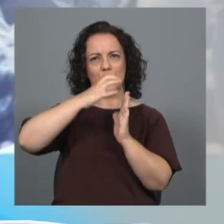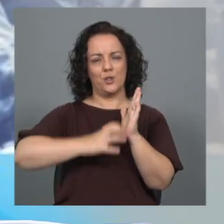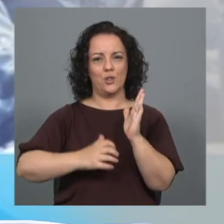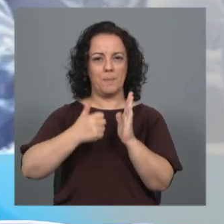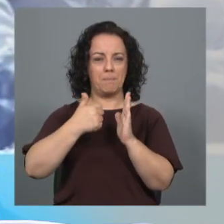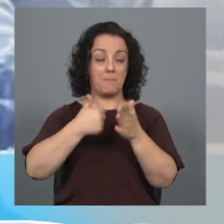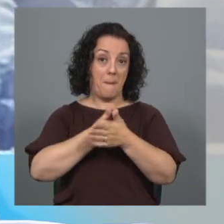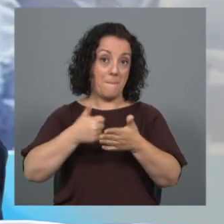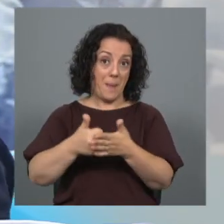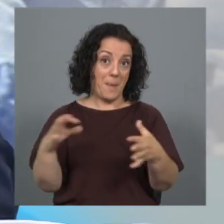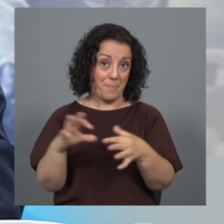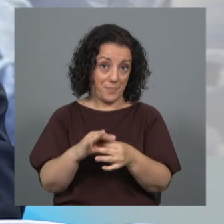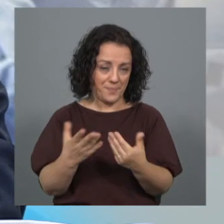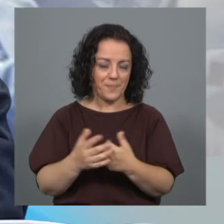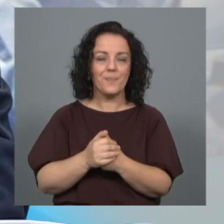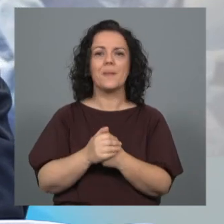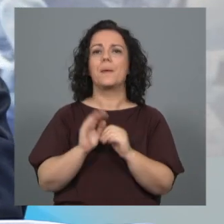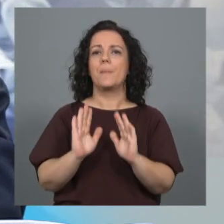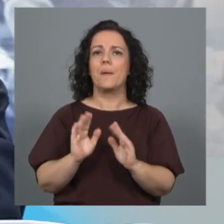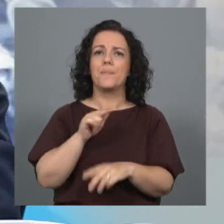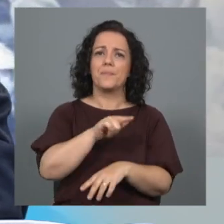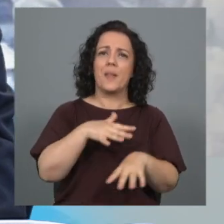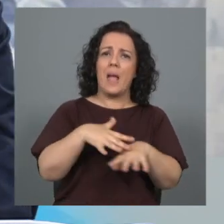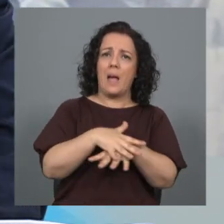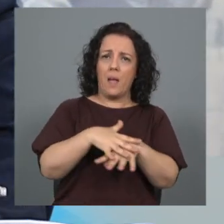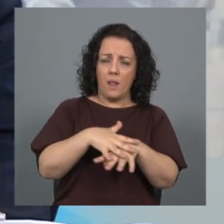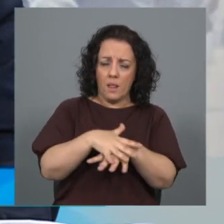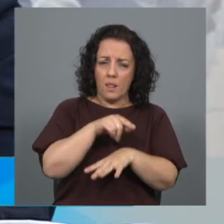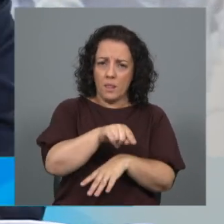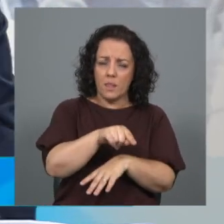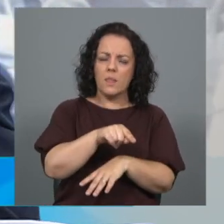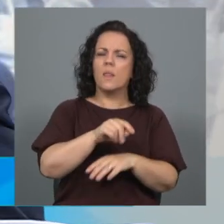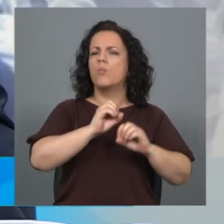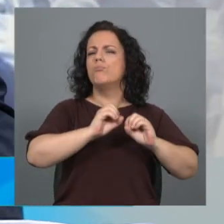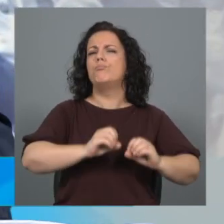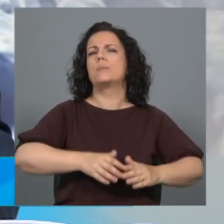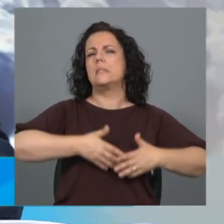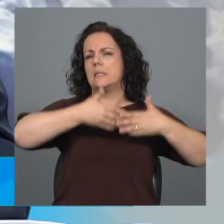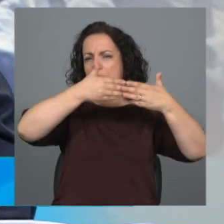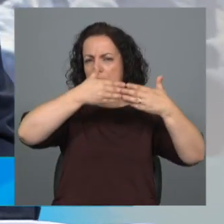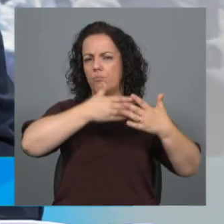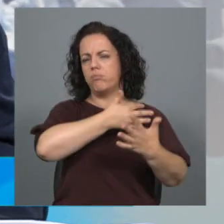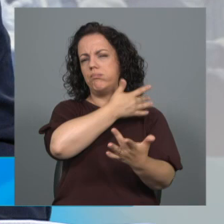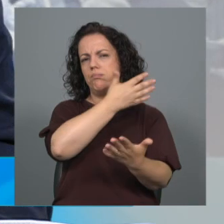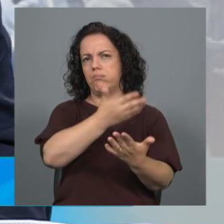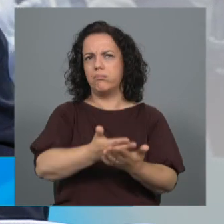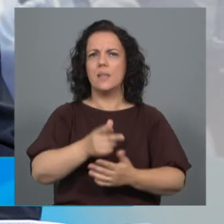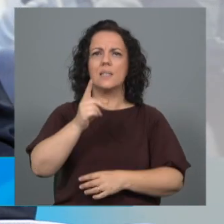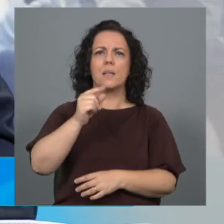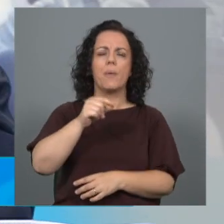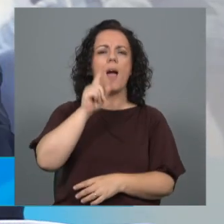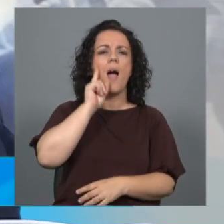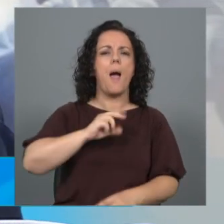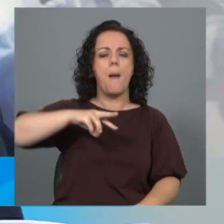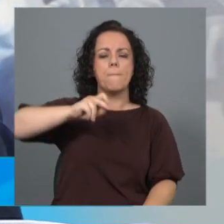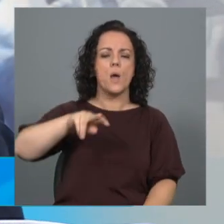bíblicos? Bem, por um lado, a rede teve sempre, desde o seu início, e também nas intuições da sua fundadora, a Manuela